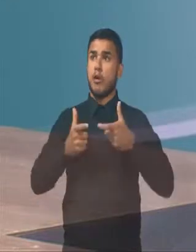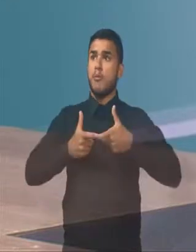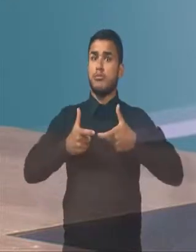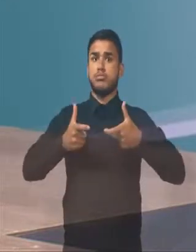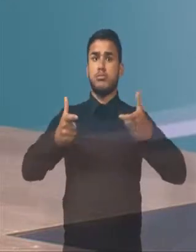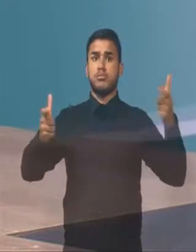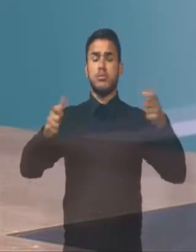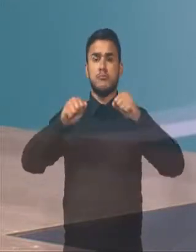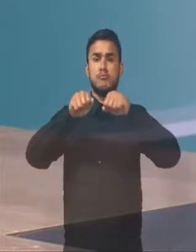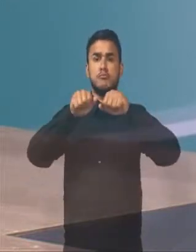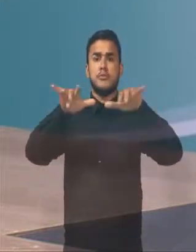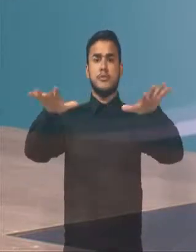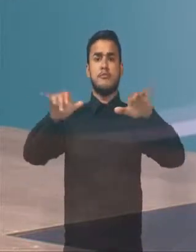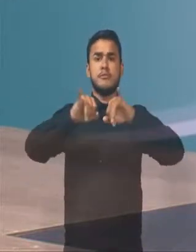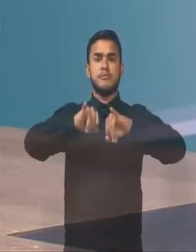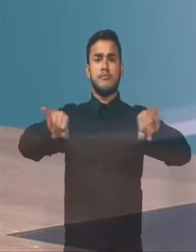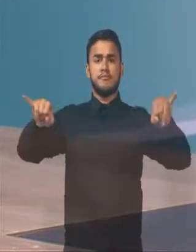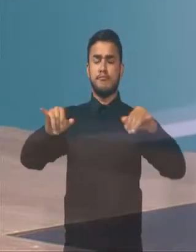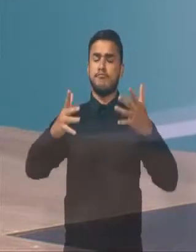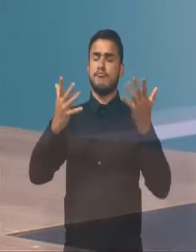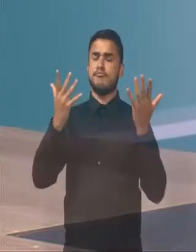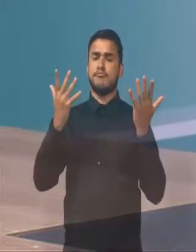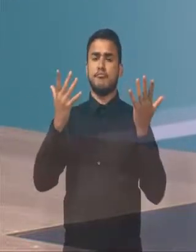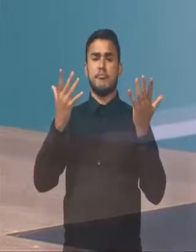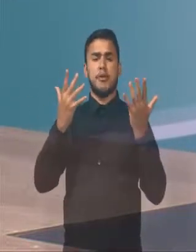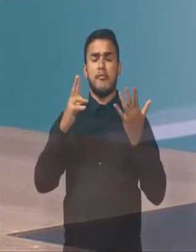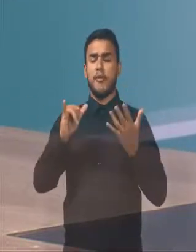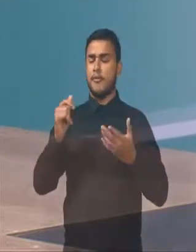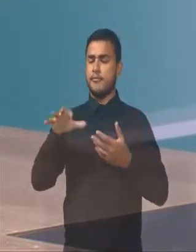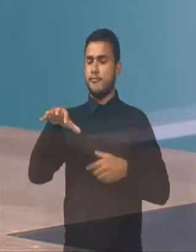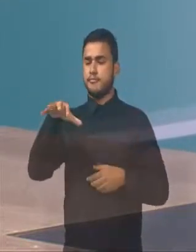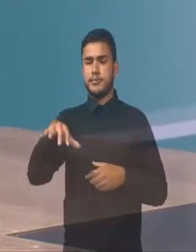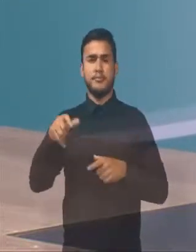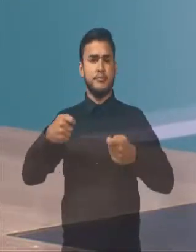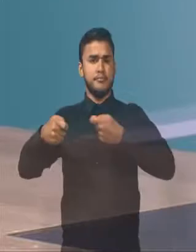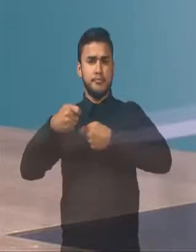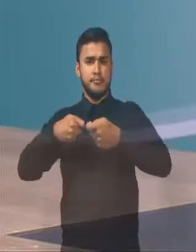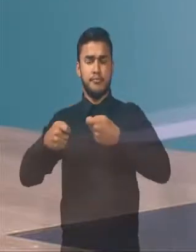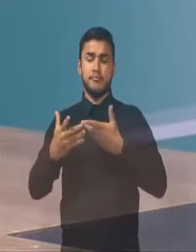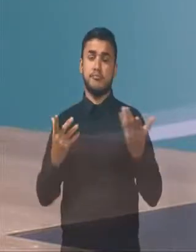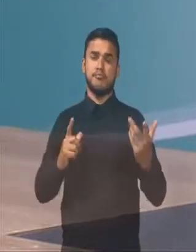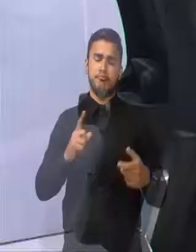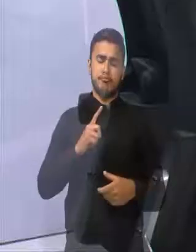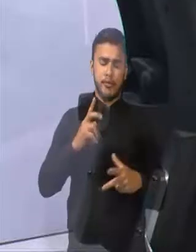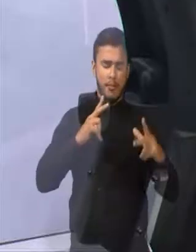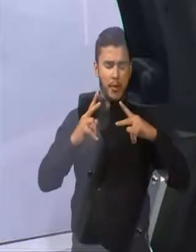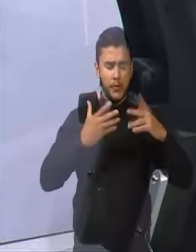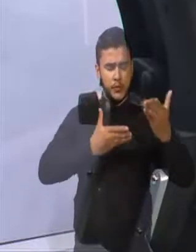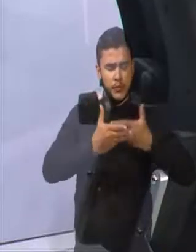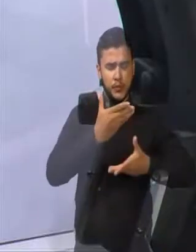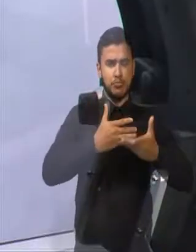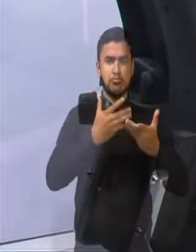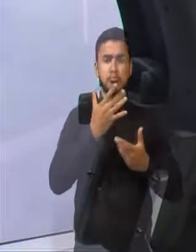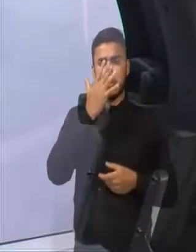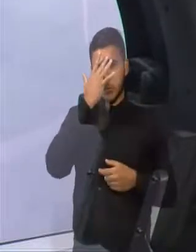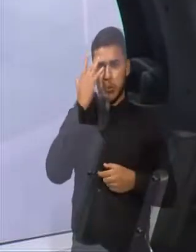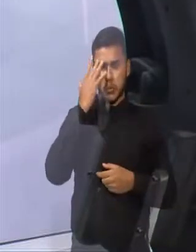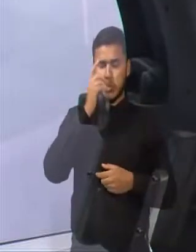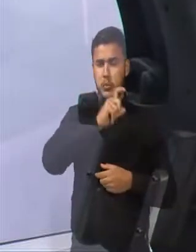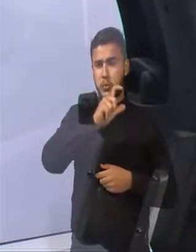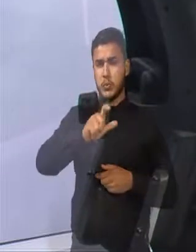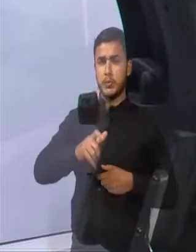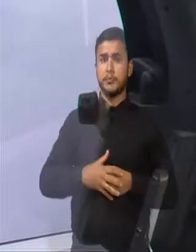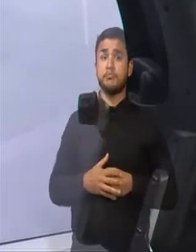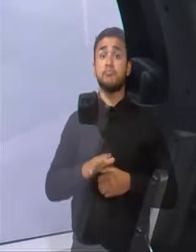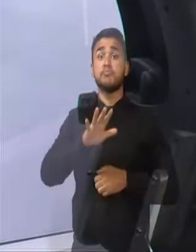abrangente. Ele entra na economia, ele entra nas relações pessoais, ele entra